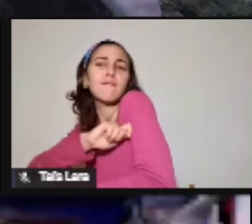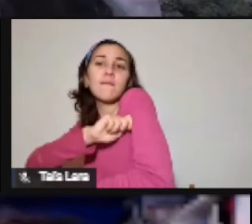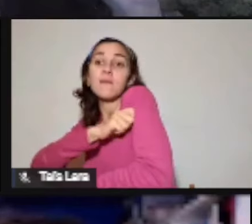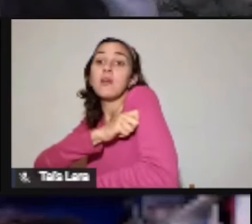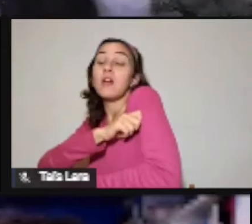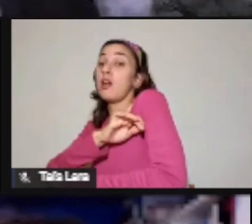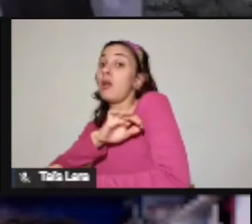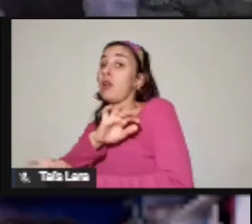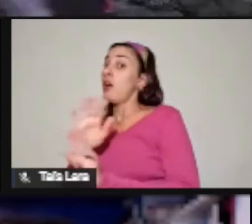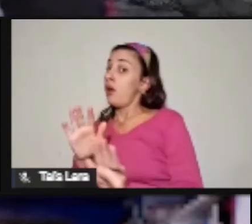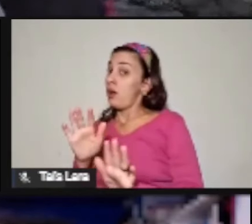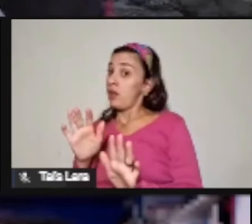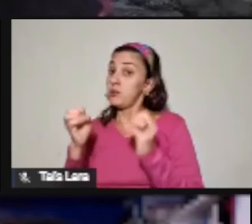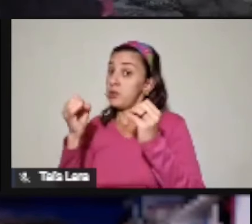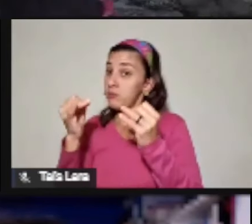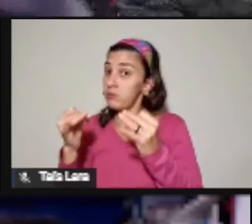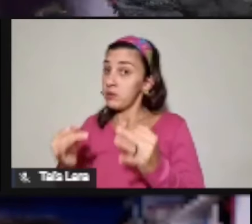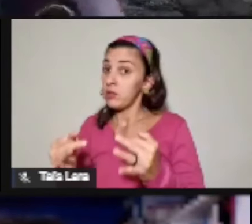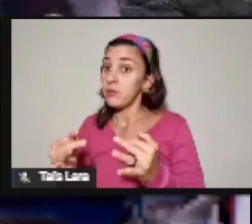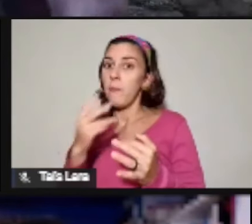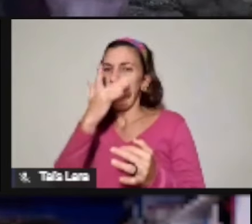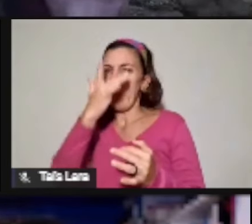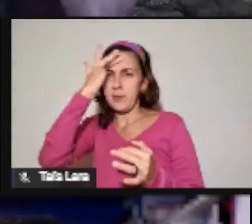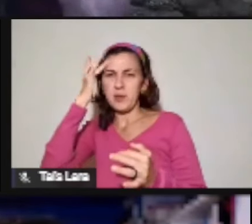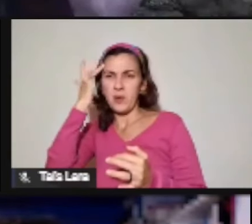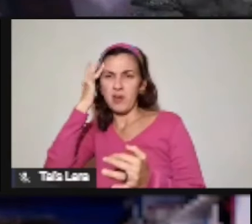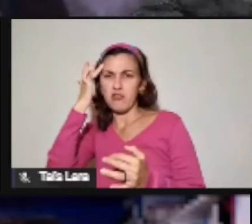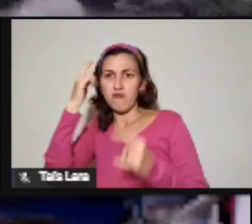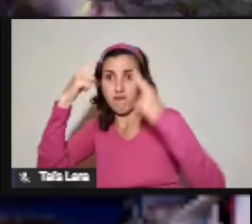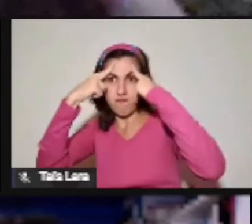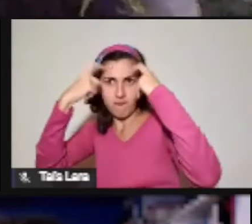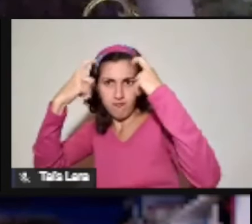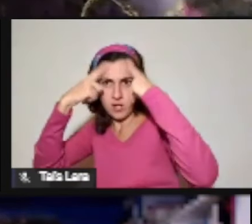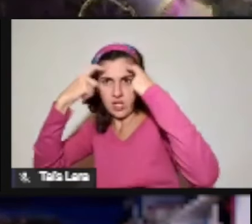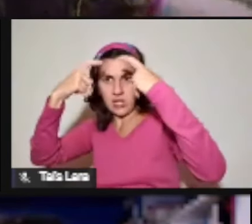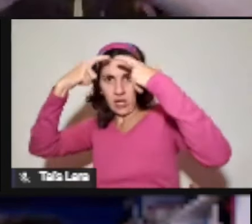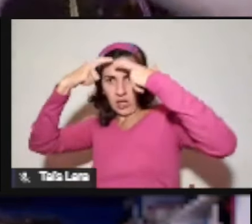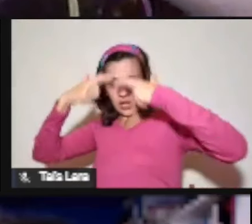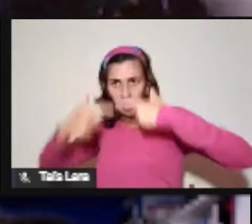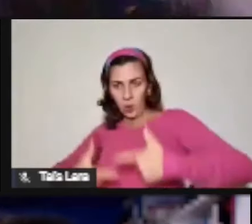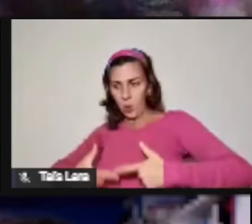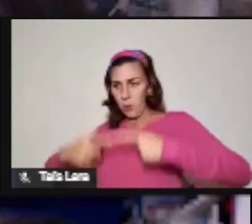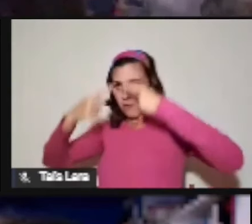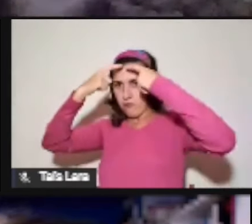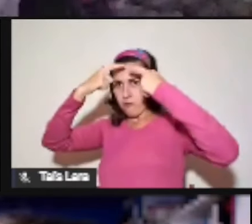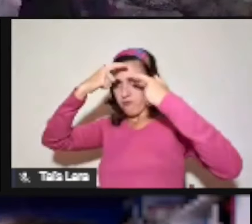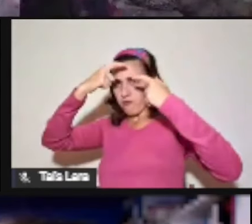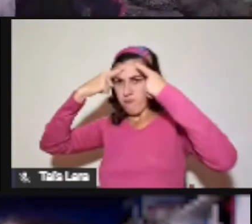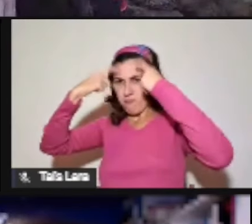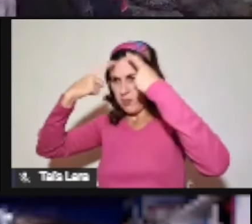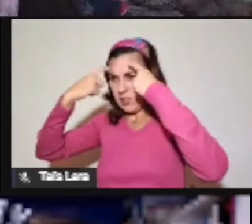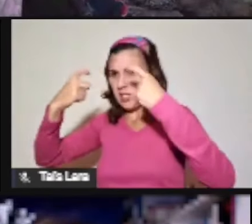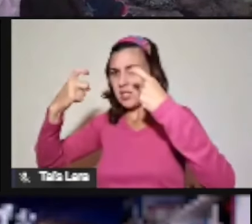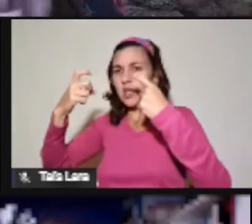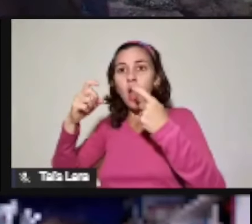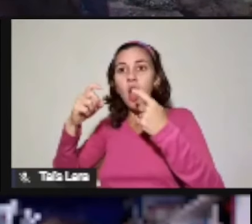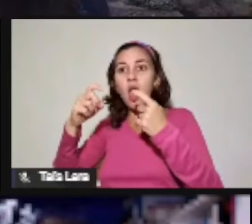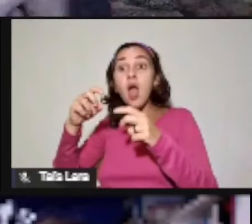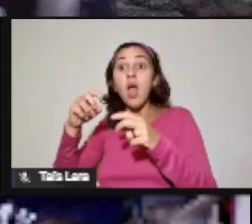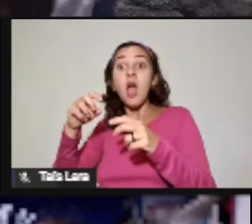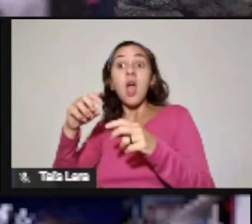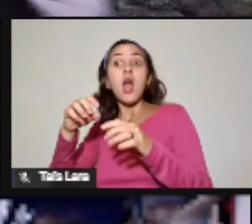a violência física só seria, né, um crime ou só se encaixaria na legislação se